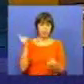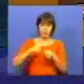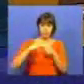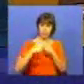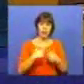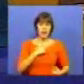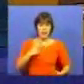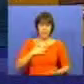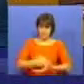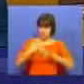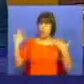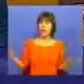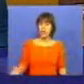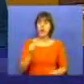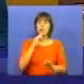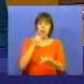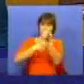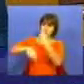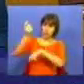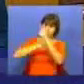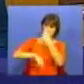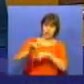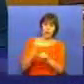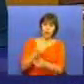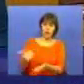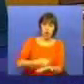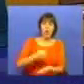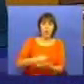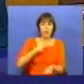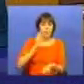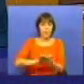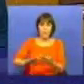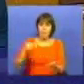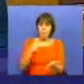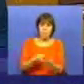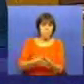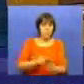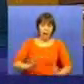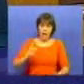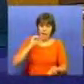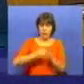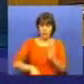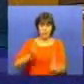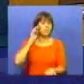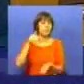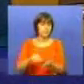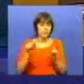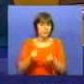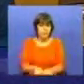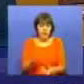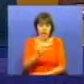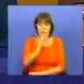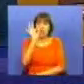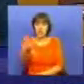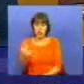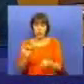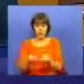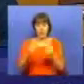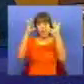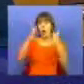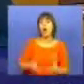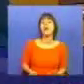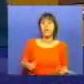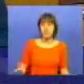das multinacionais podem exportar os seus lucros sem pagar impostos. Estes resultados são a escolha deste